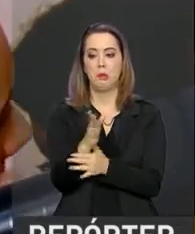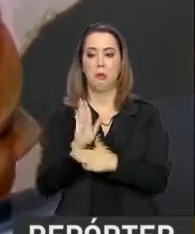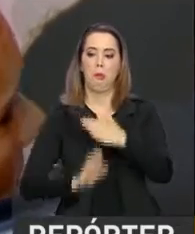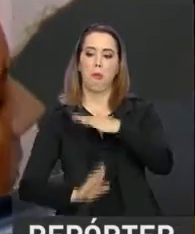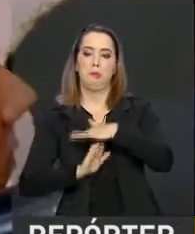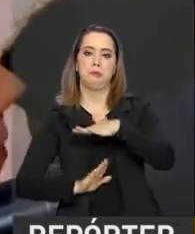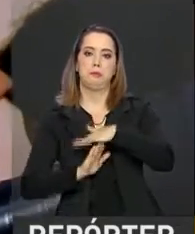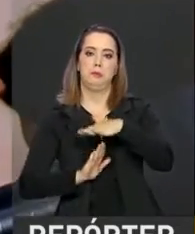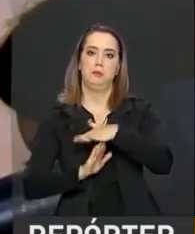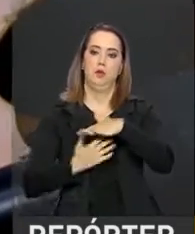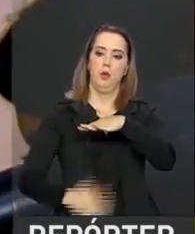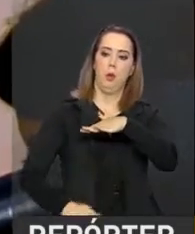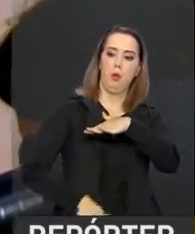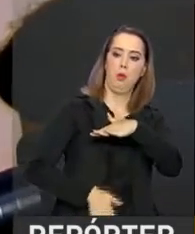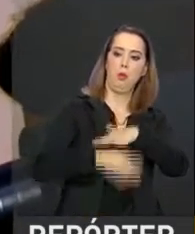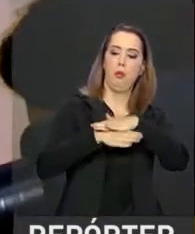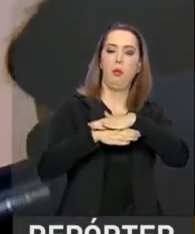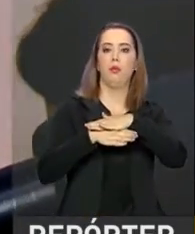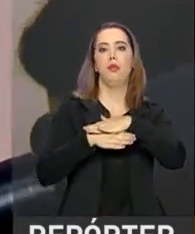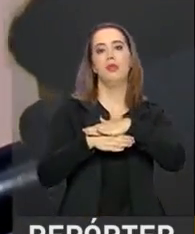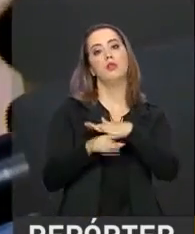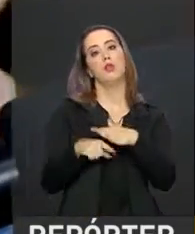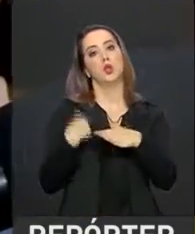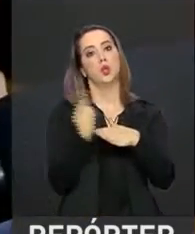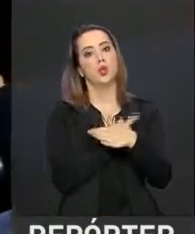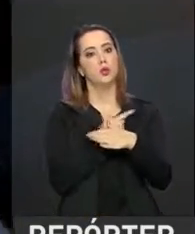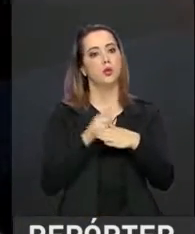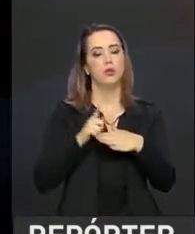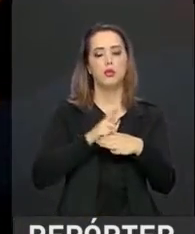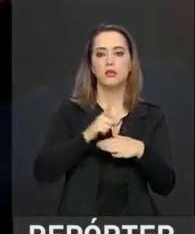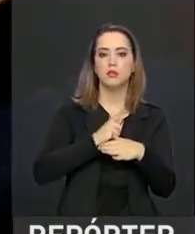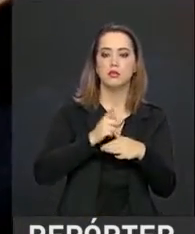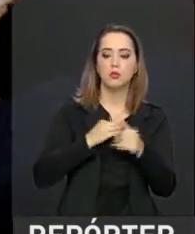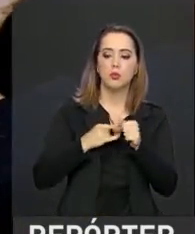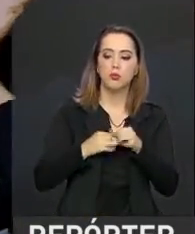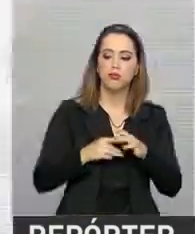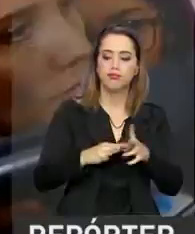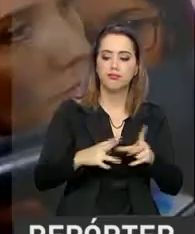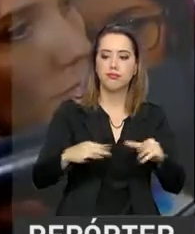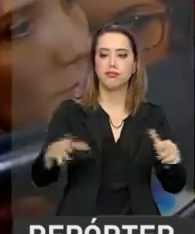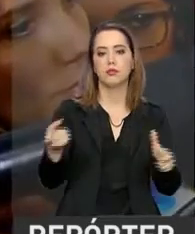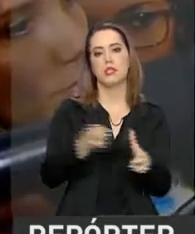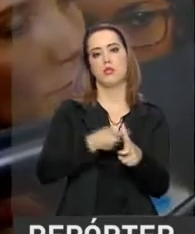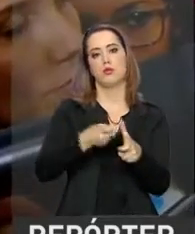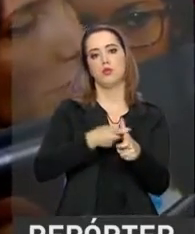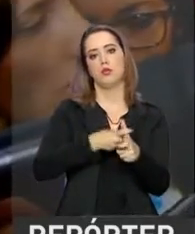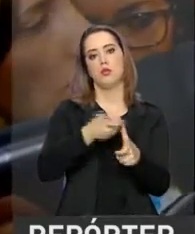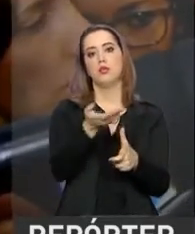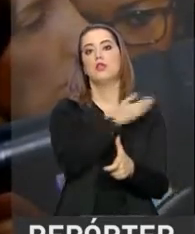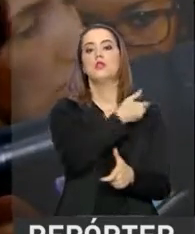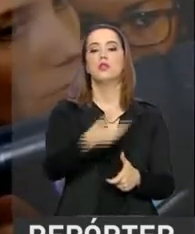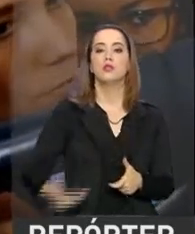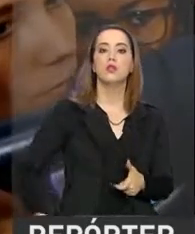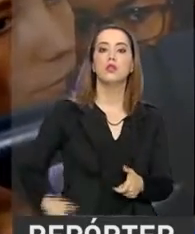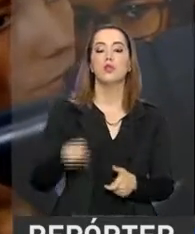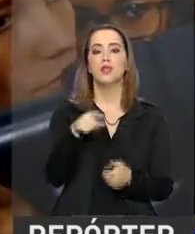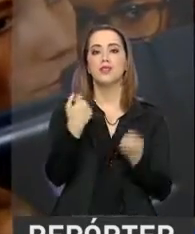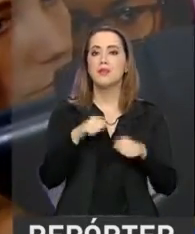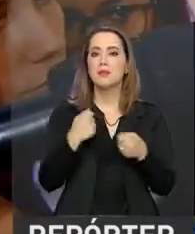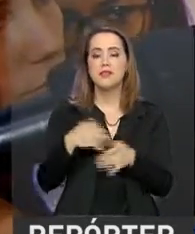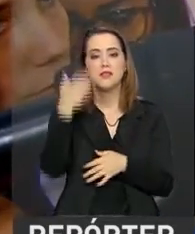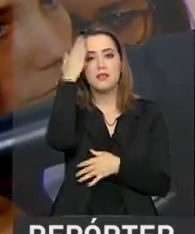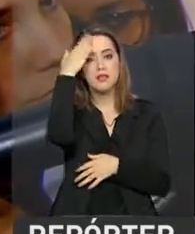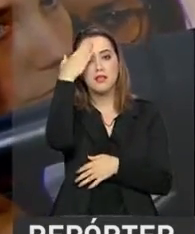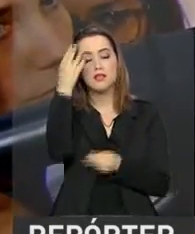das despesas, nós vamos ter uma expansão muito expressiva da dívida pública. Tem que ter um critério, e o critério foi